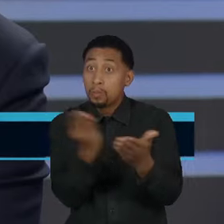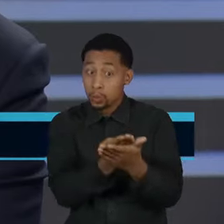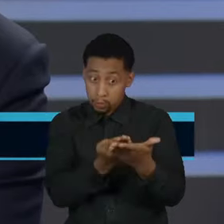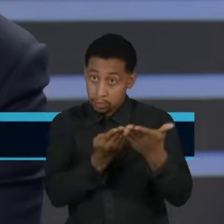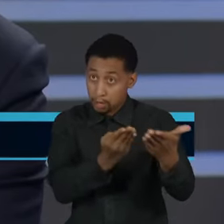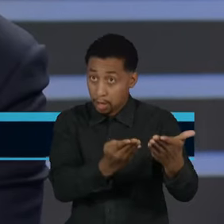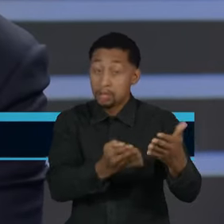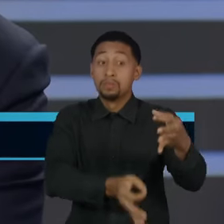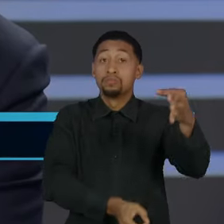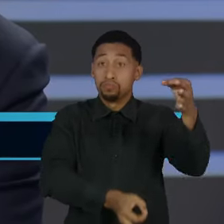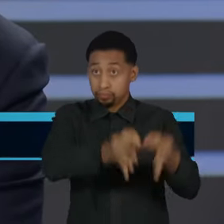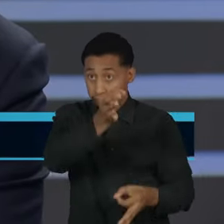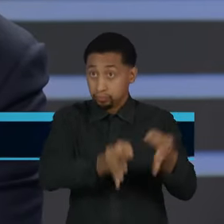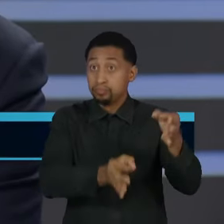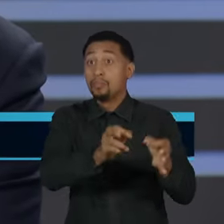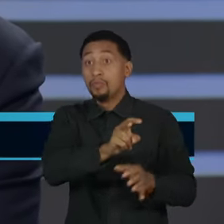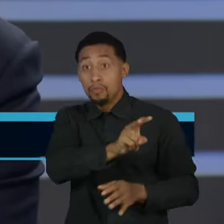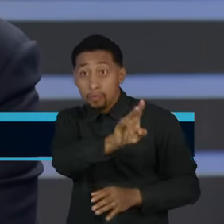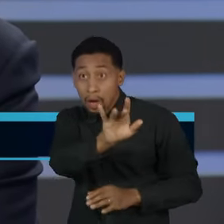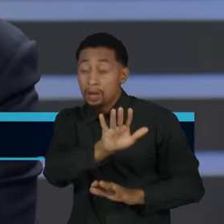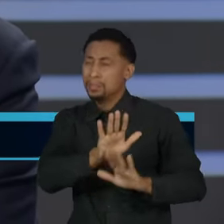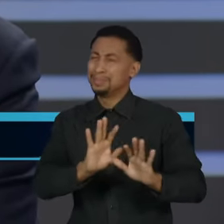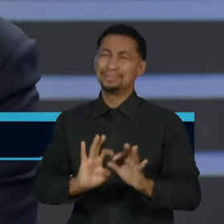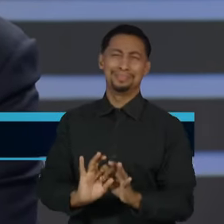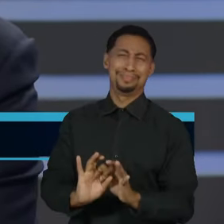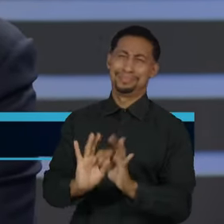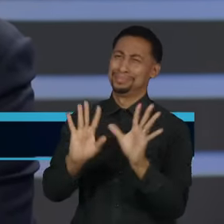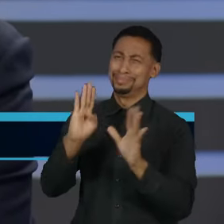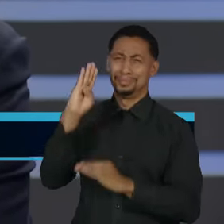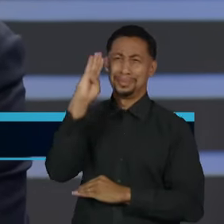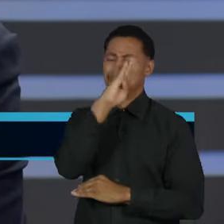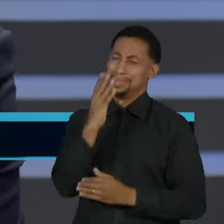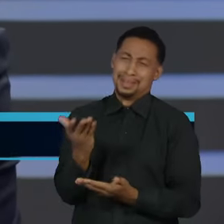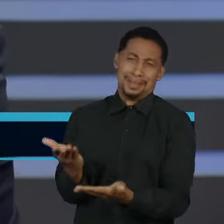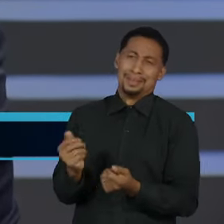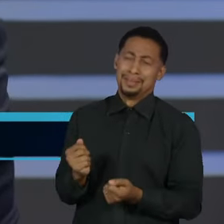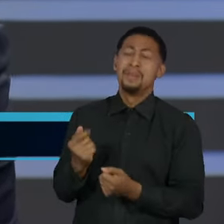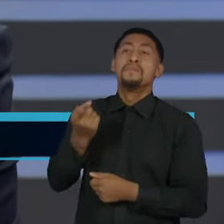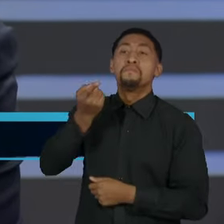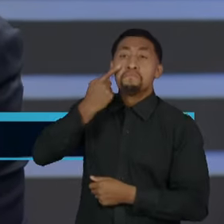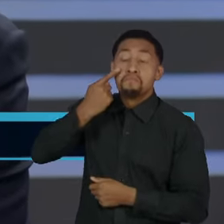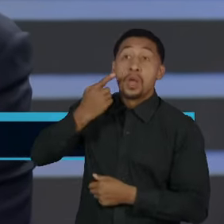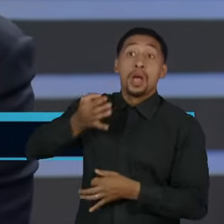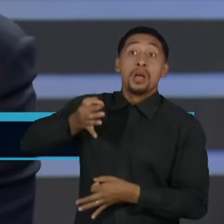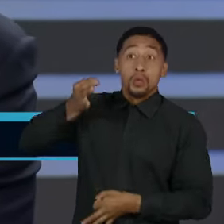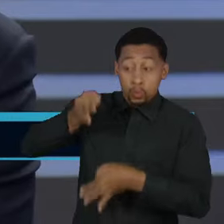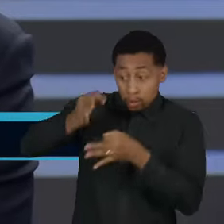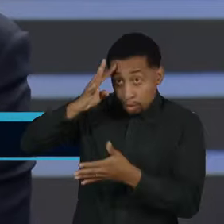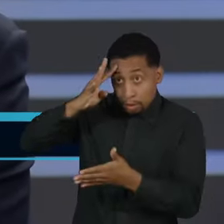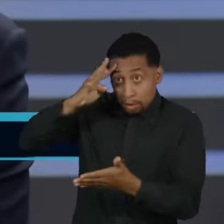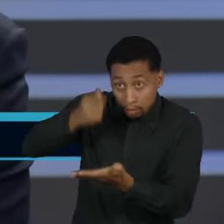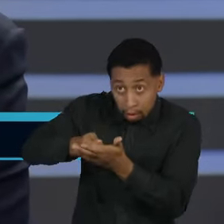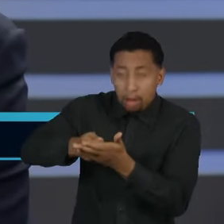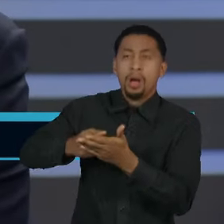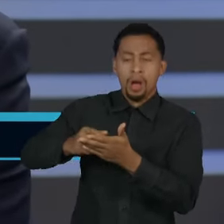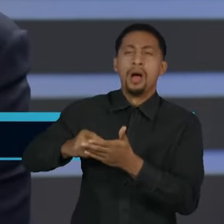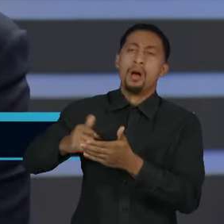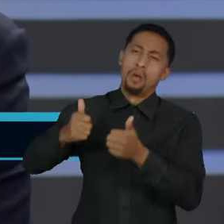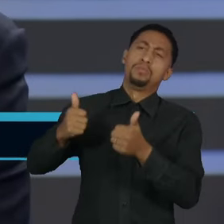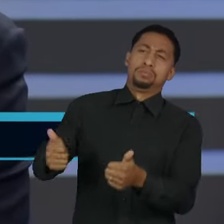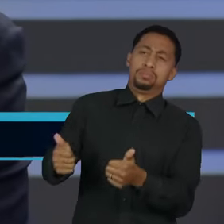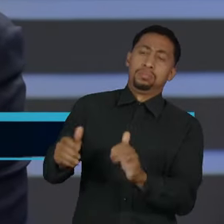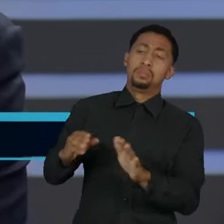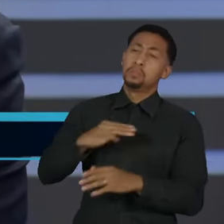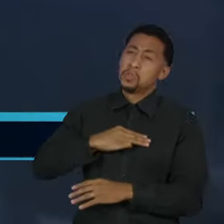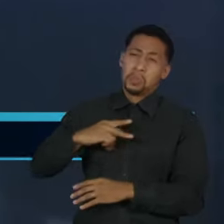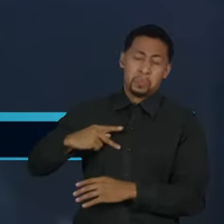direito de defesa, para chegar rapidamente a uma decisão desse processo e tomar as providências que essa decisão vai levar. O Ministério Público, acho que pensa um pouco como